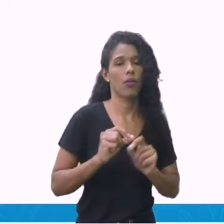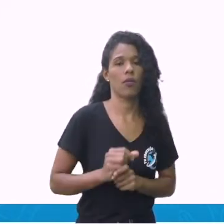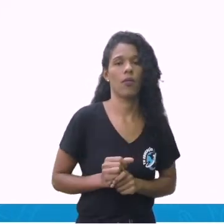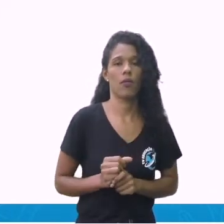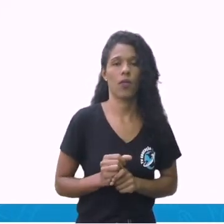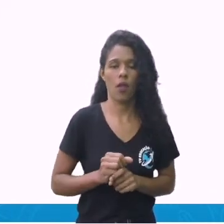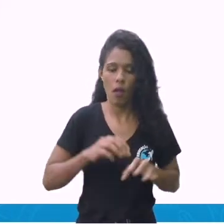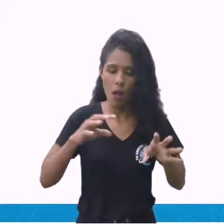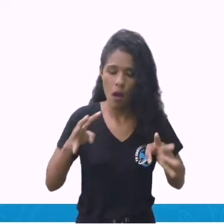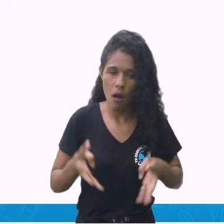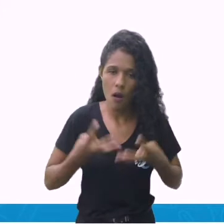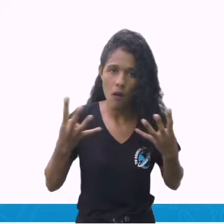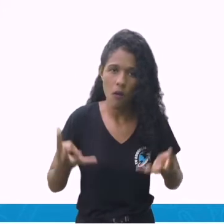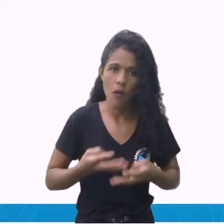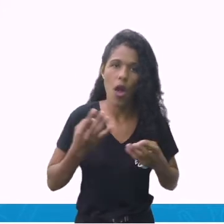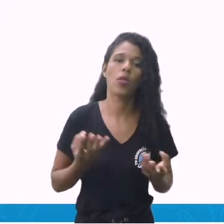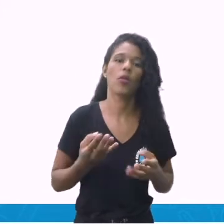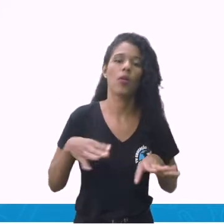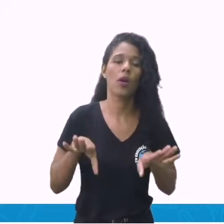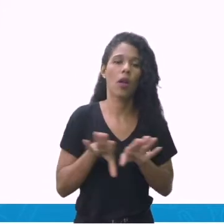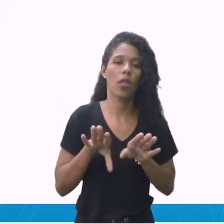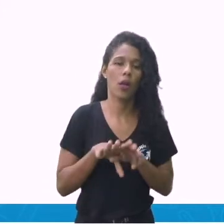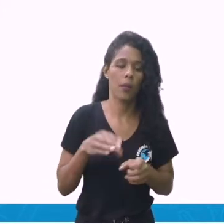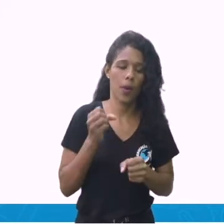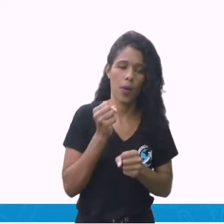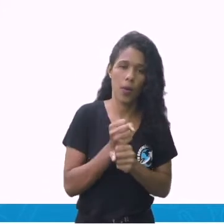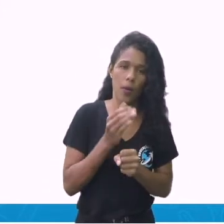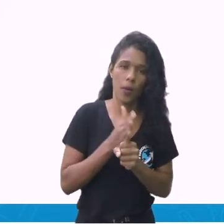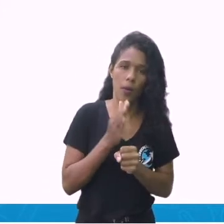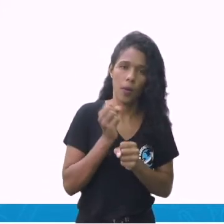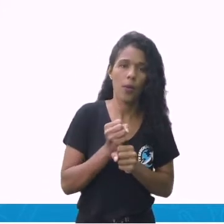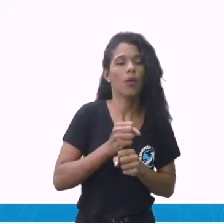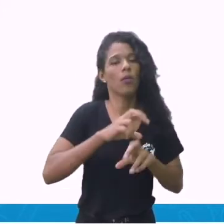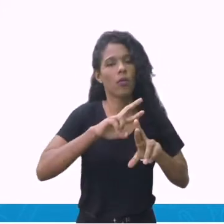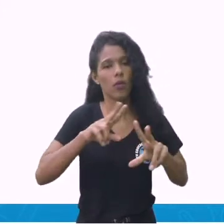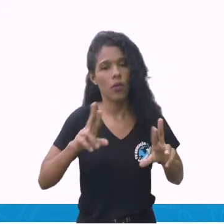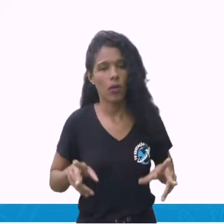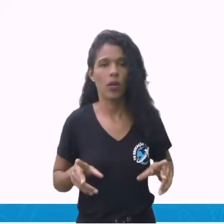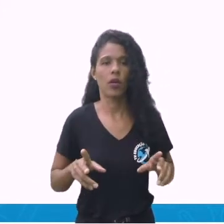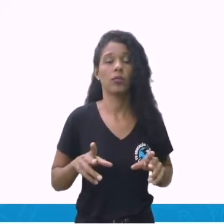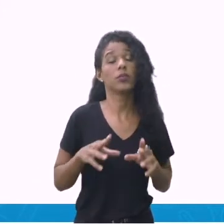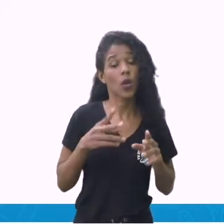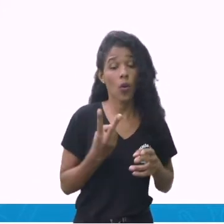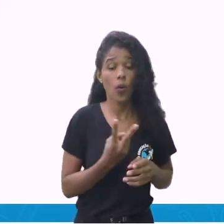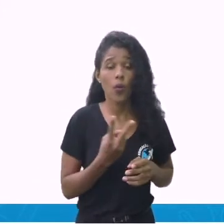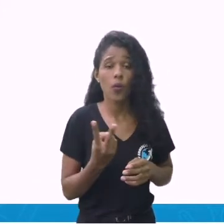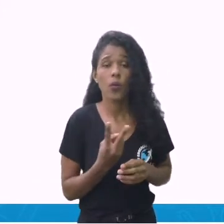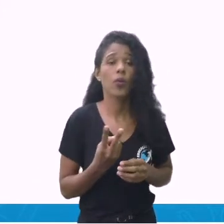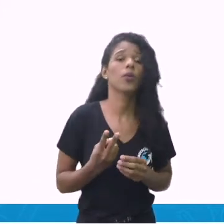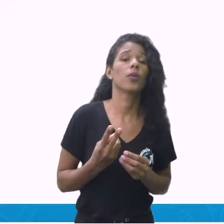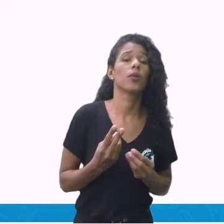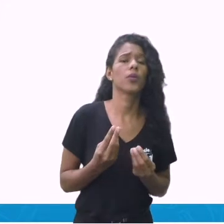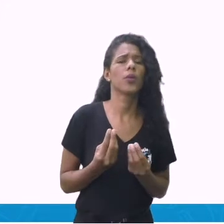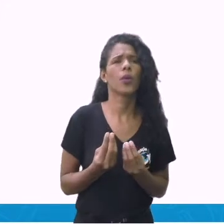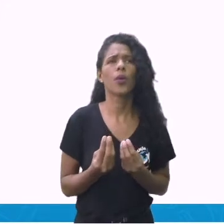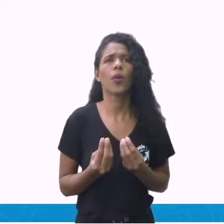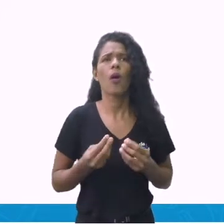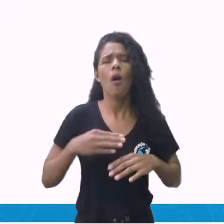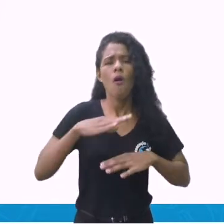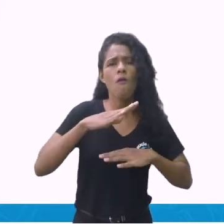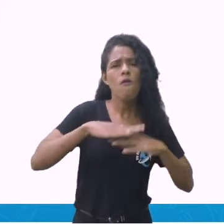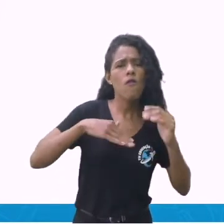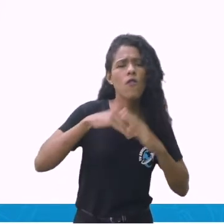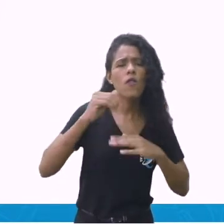são ricos, né, em sais minerais e eles são chamados de reguladores, porque eles participam da